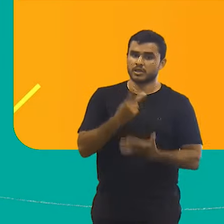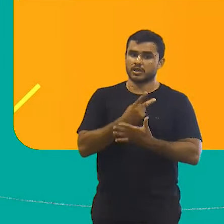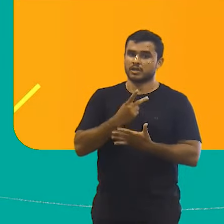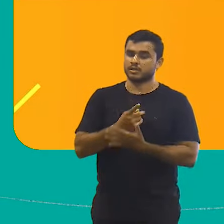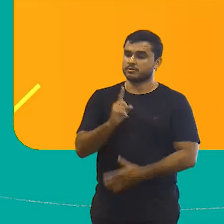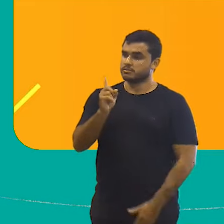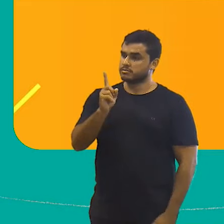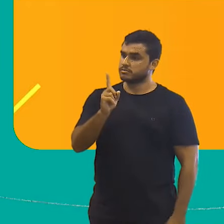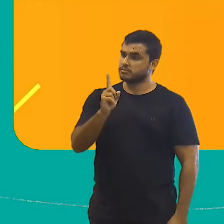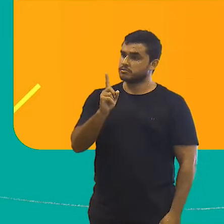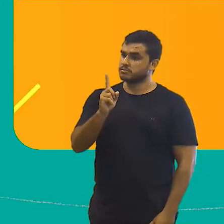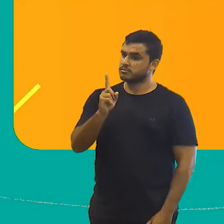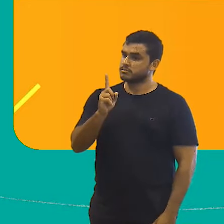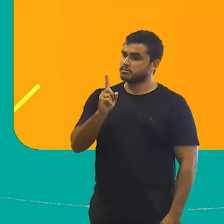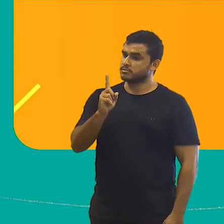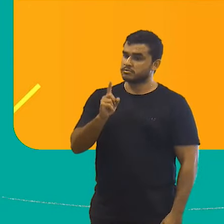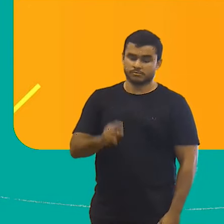Vamos para a próxima.